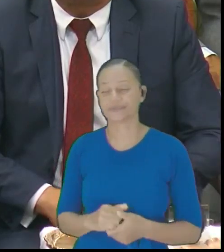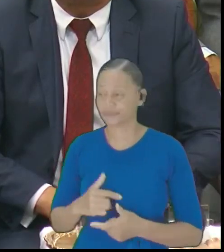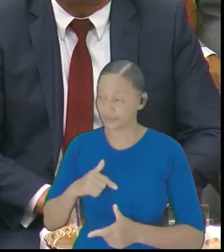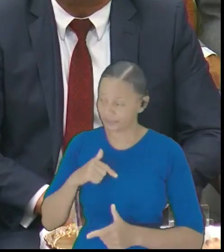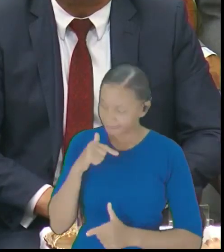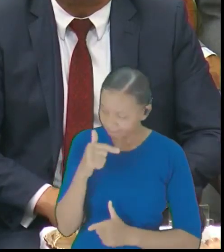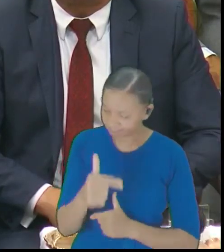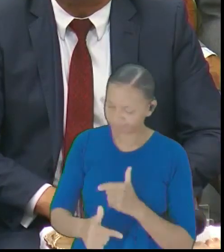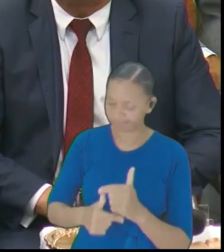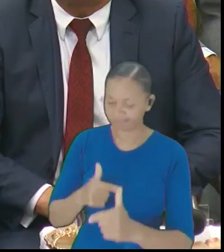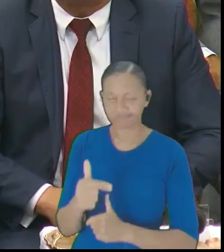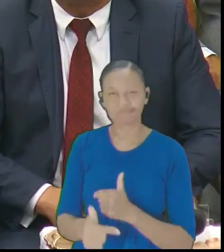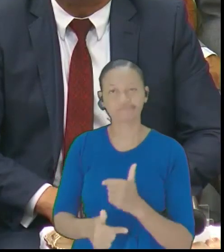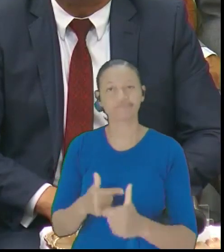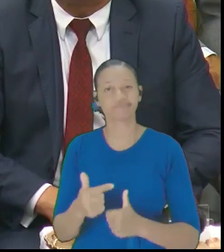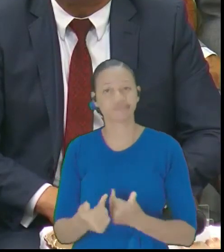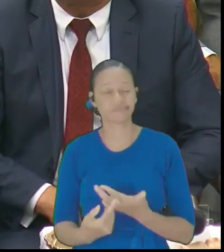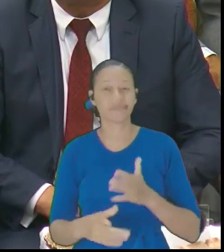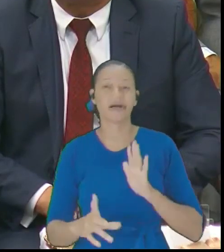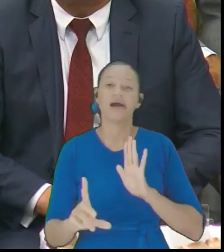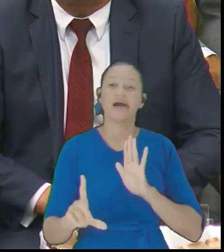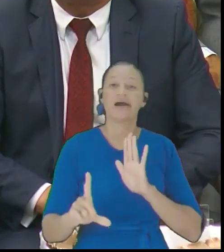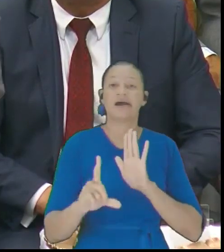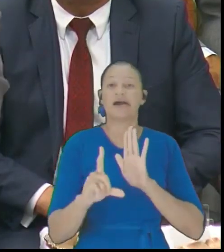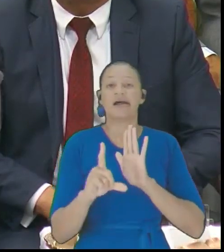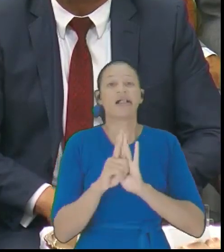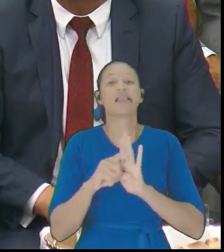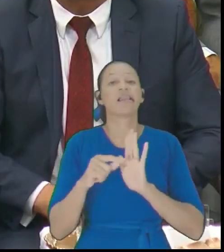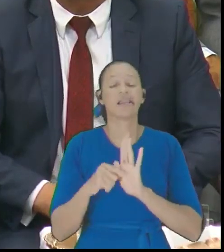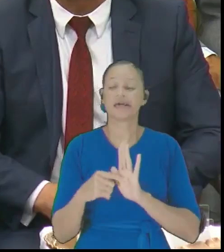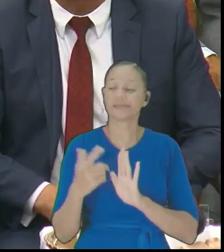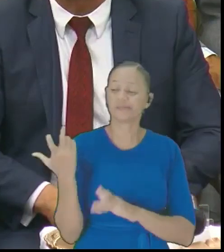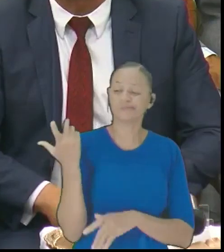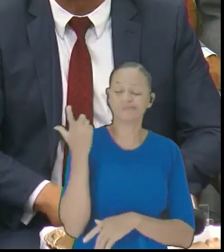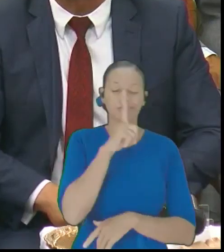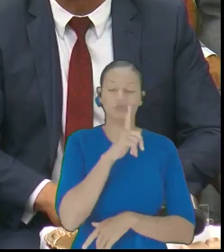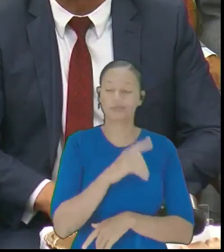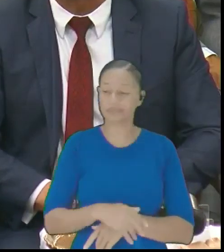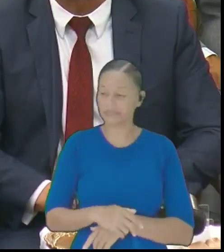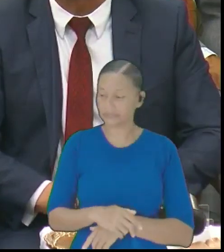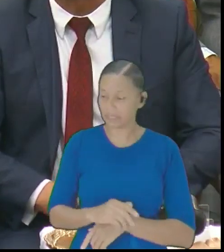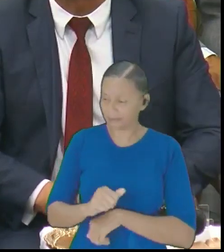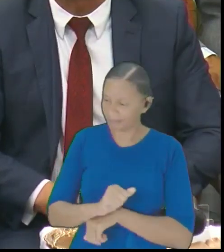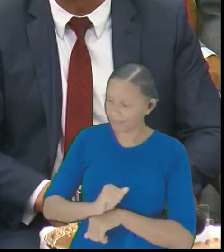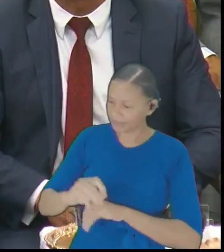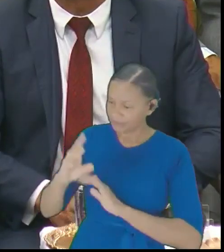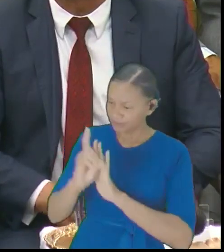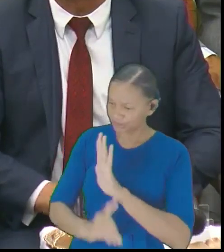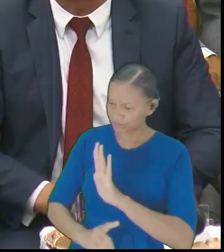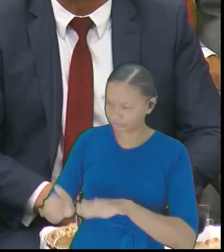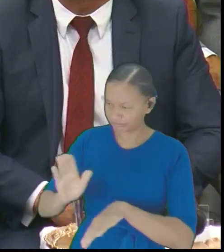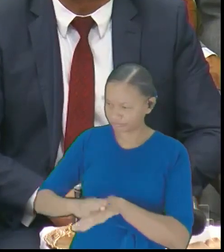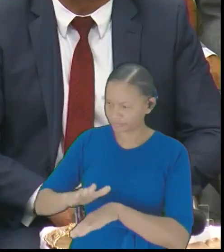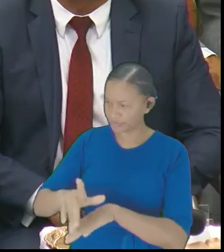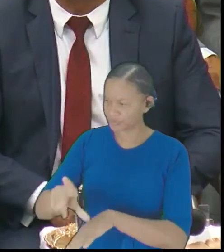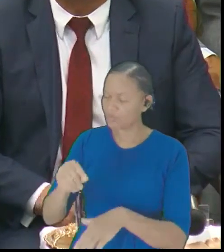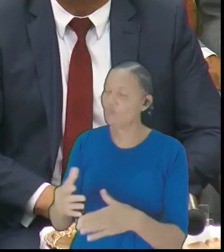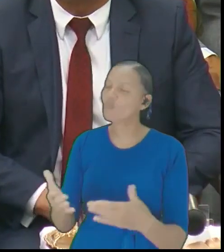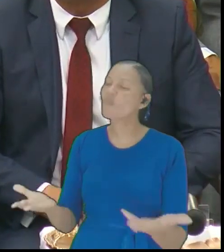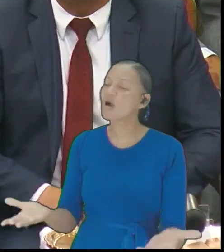Trabalha com a lei da vantagem. Abraão dá ele direito de escolha. Isso é impressionante, irmão.